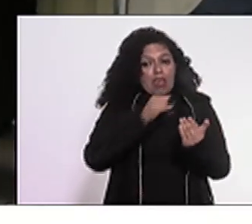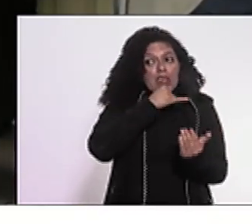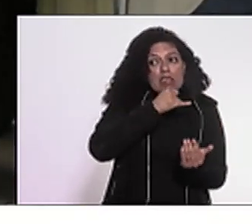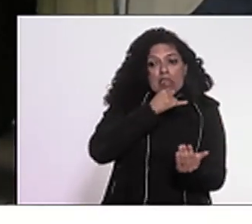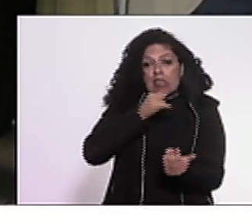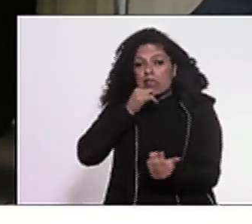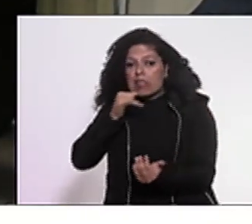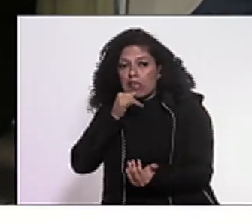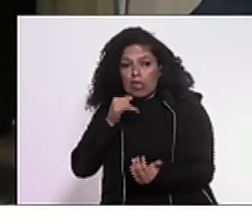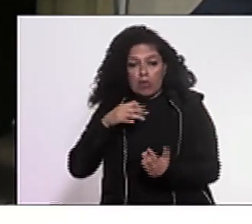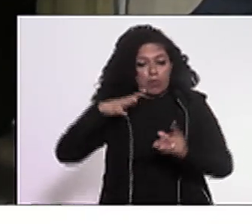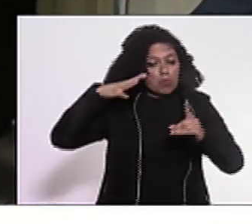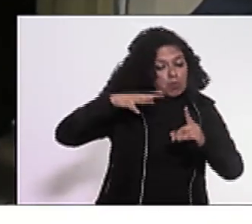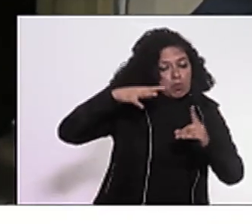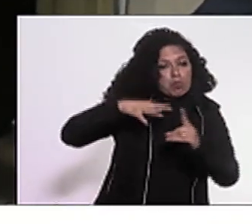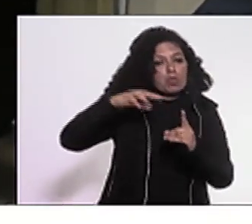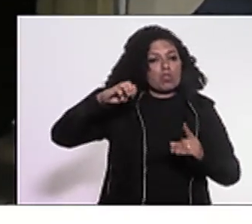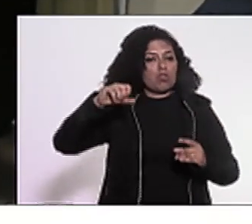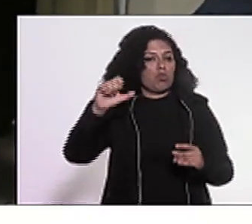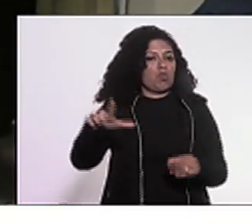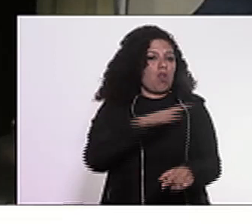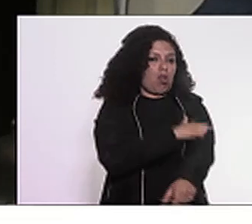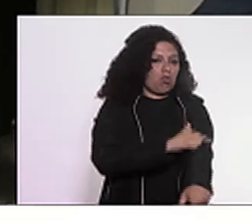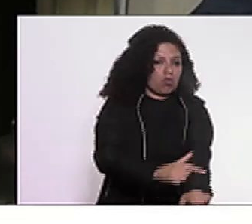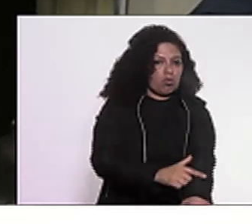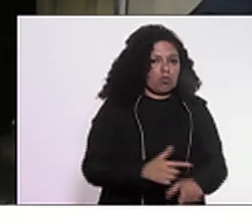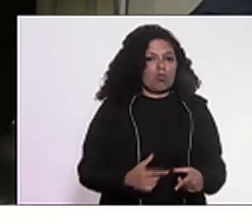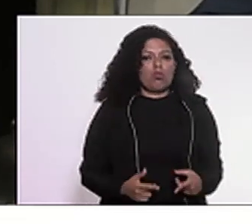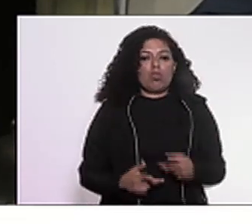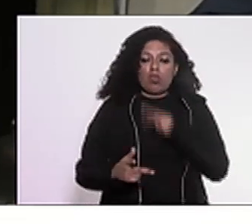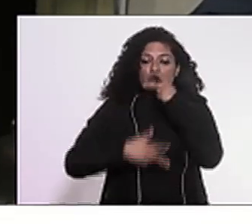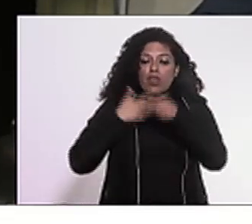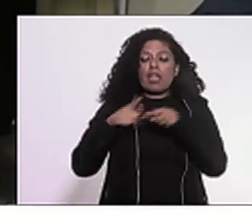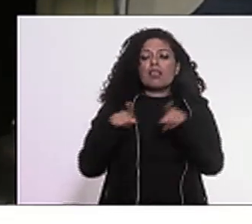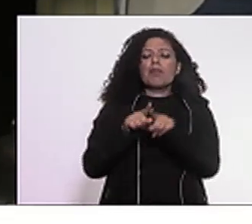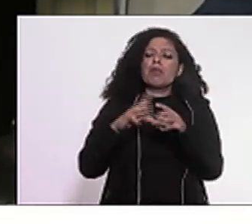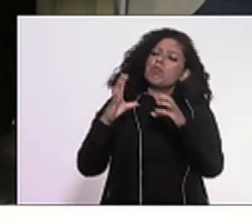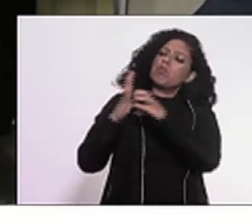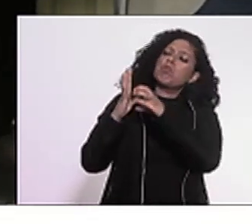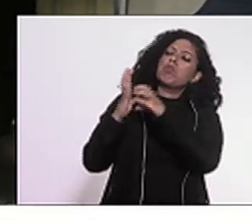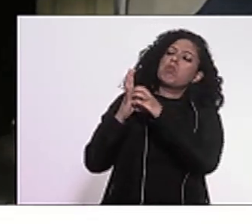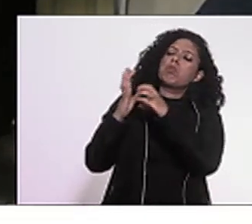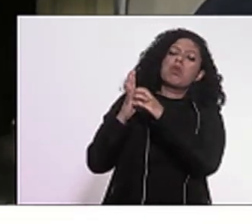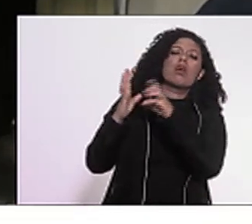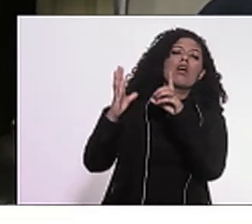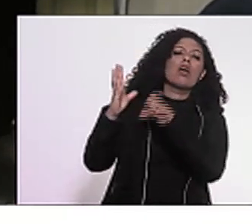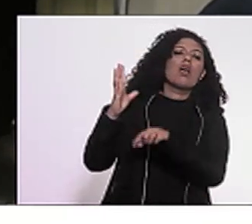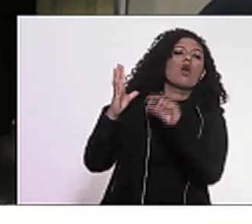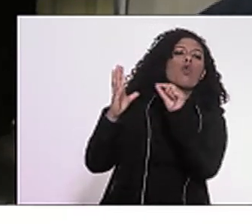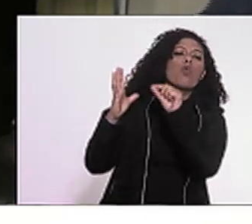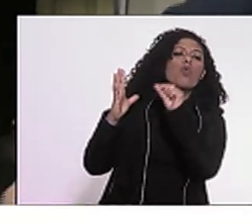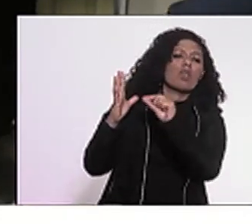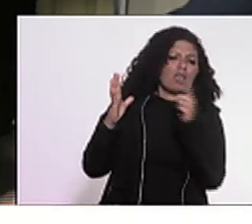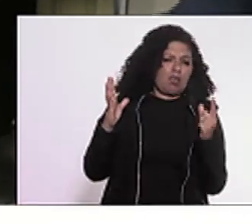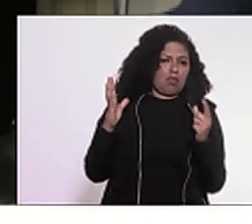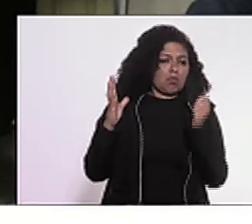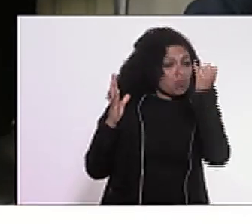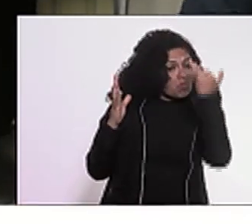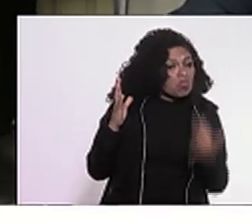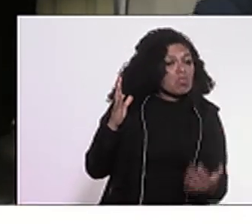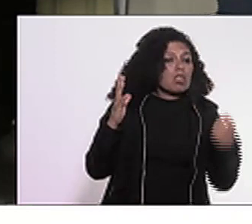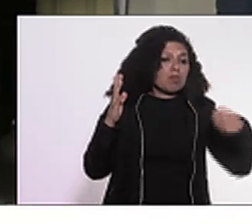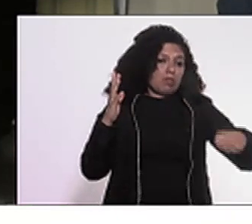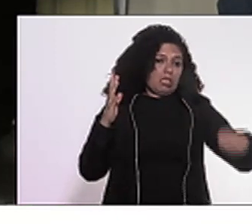assédio moral, definir agente público, que eu acho que é importante, porque, por exemplo, o